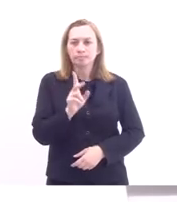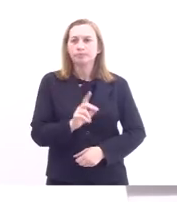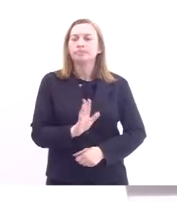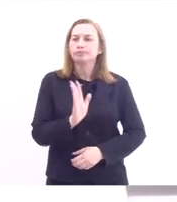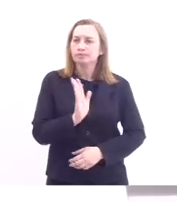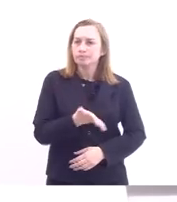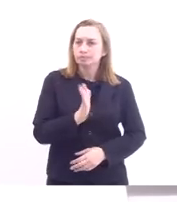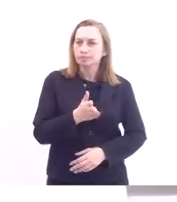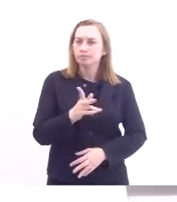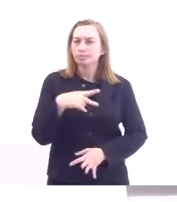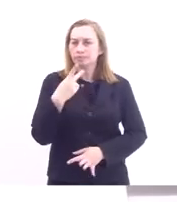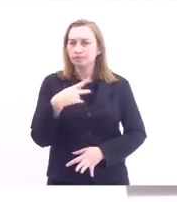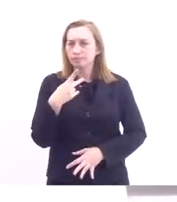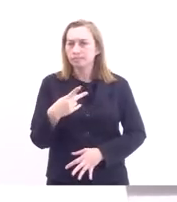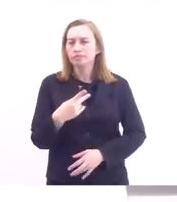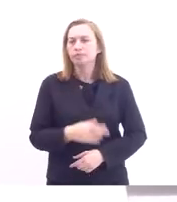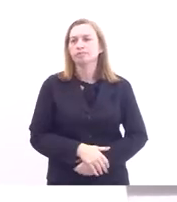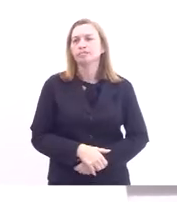já expurgou